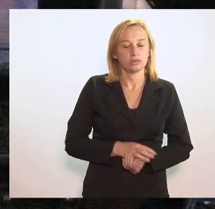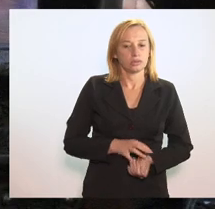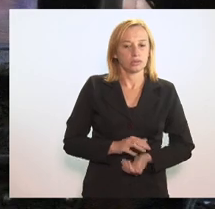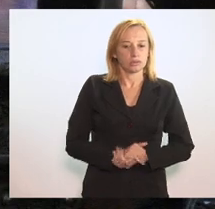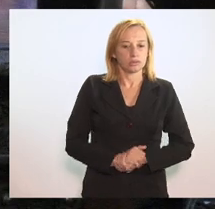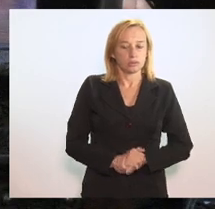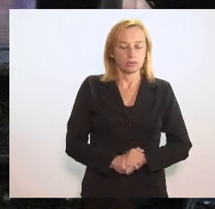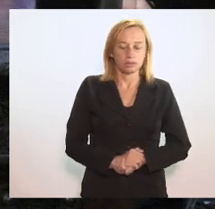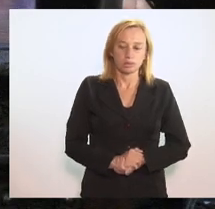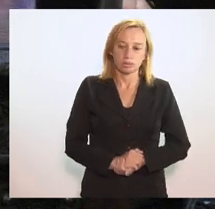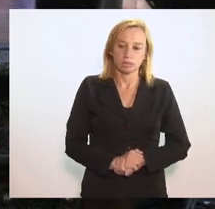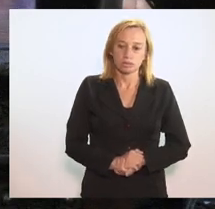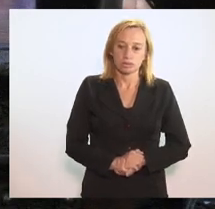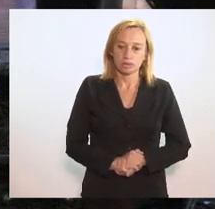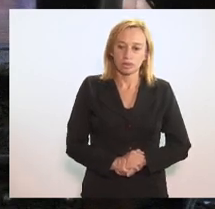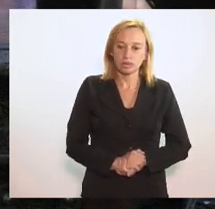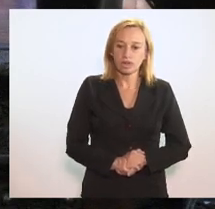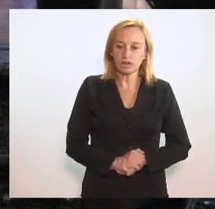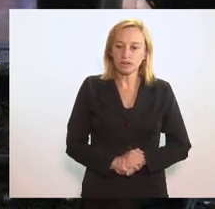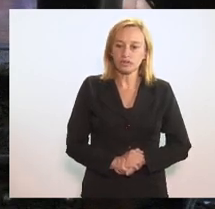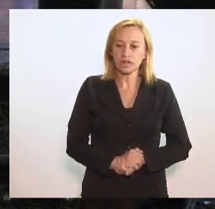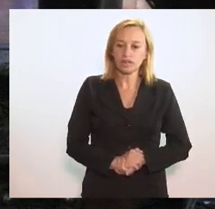Deputado. Pode ir, presidente? Por favor.